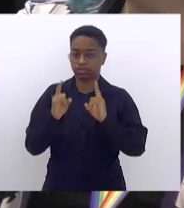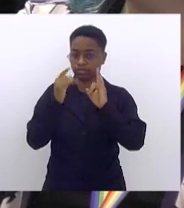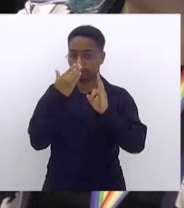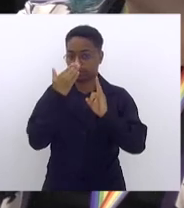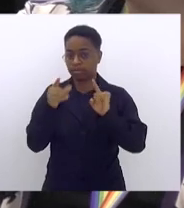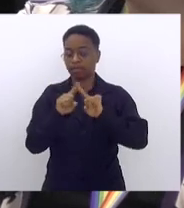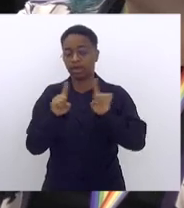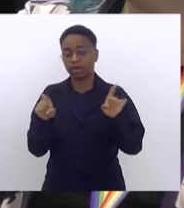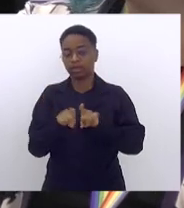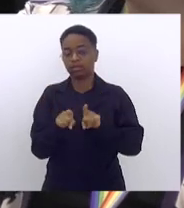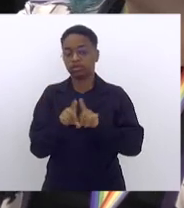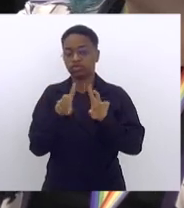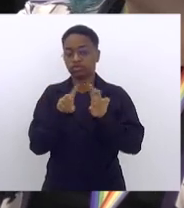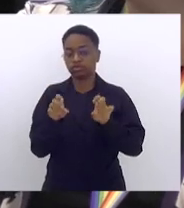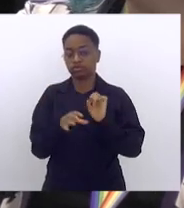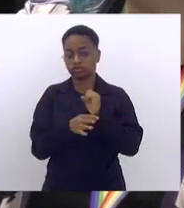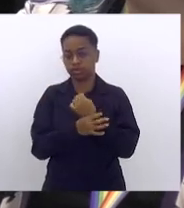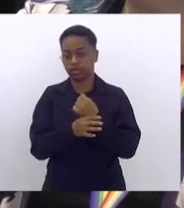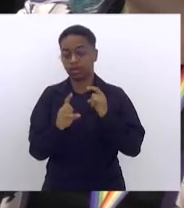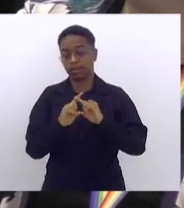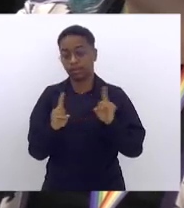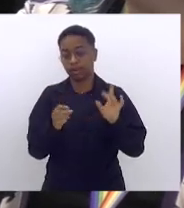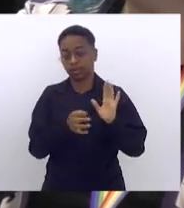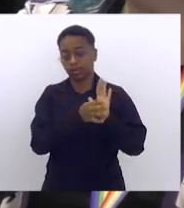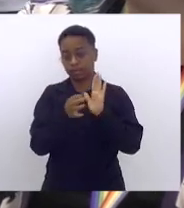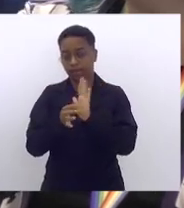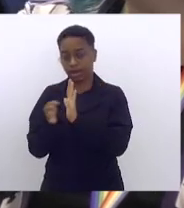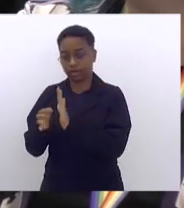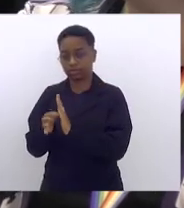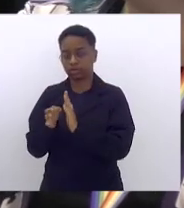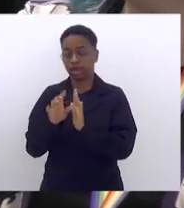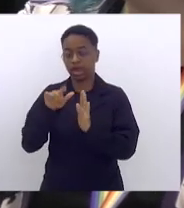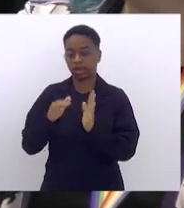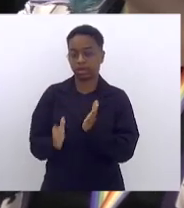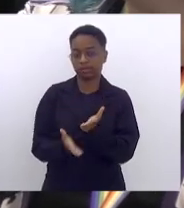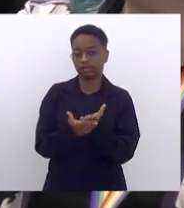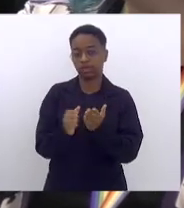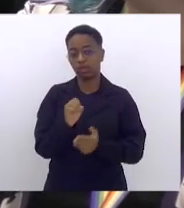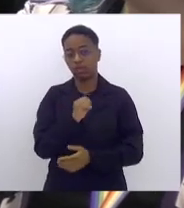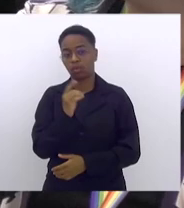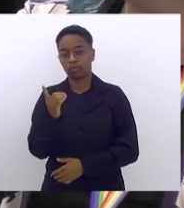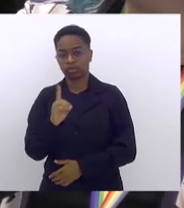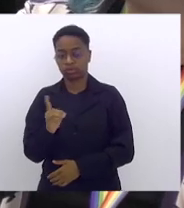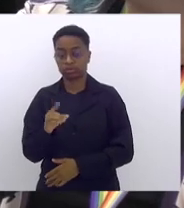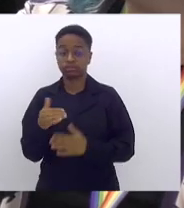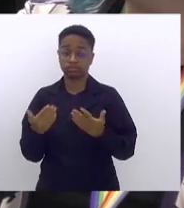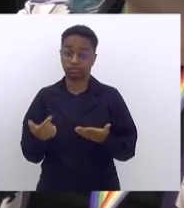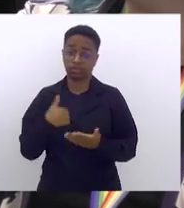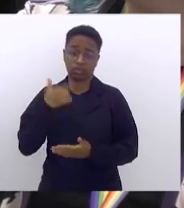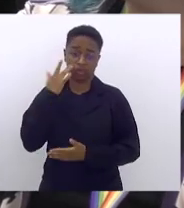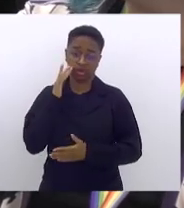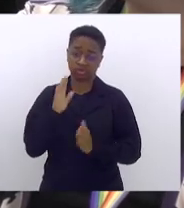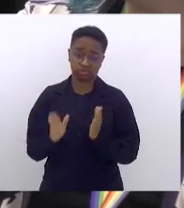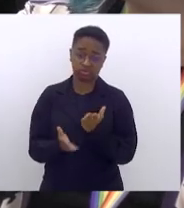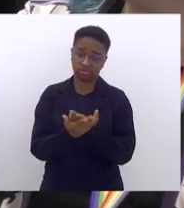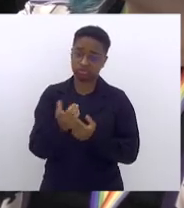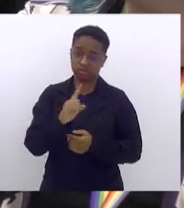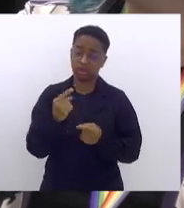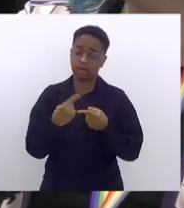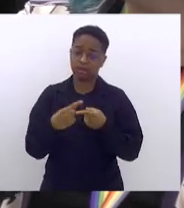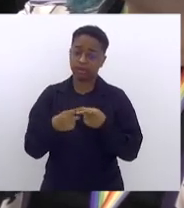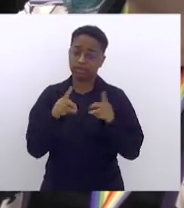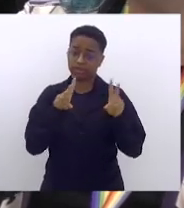segurança. Mas, de qualquer forma, os pareceres são pela anexação ou não, eu acho que não anexaria, porque tratam de